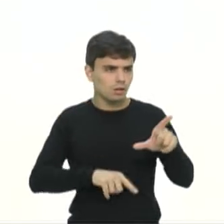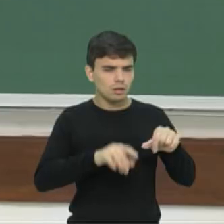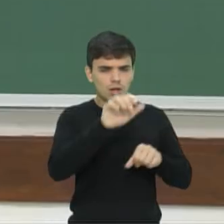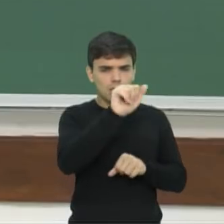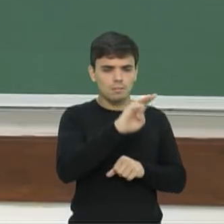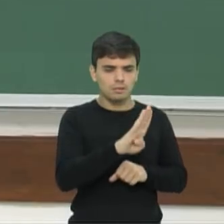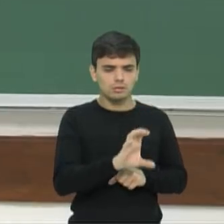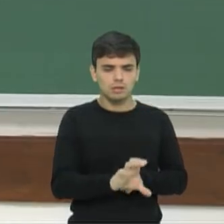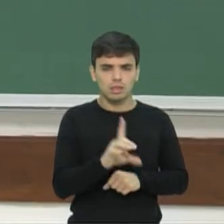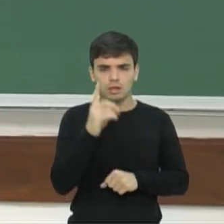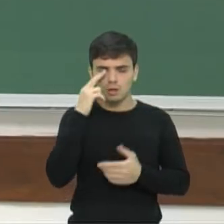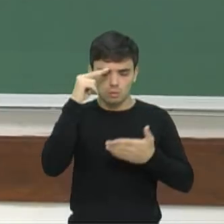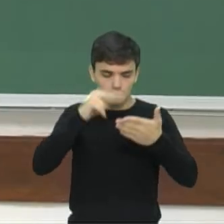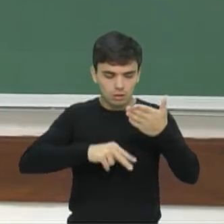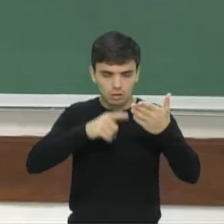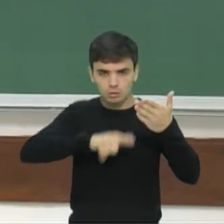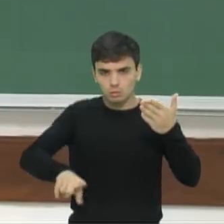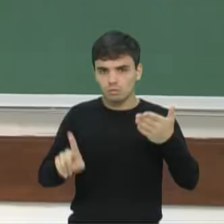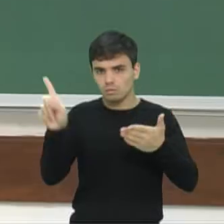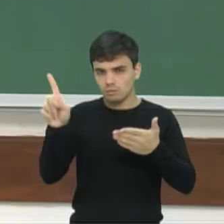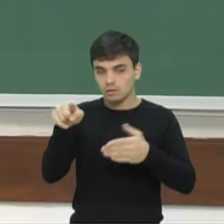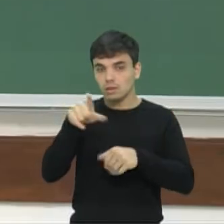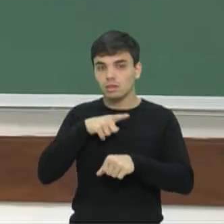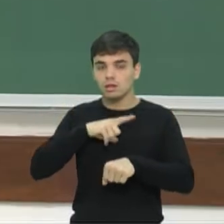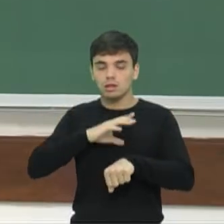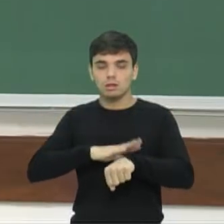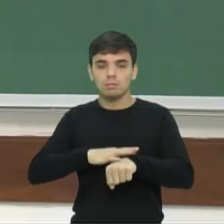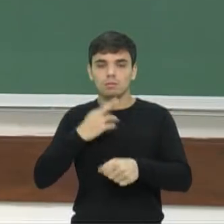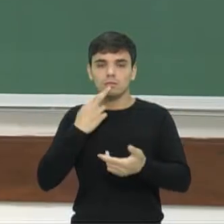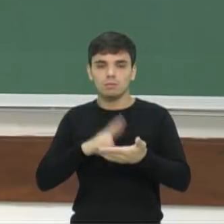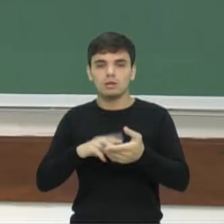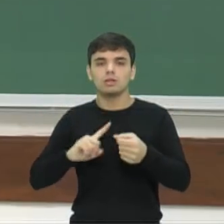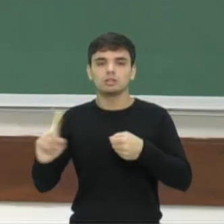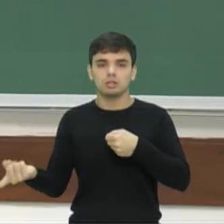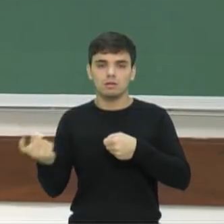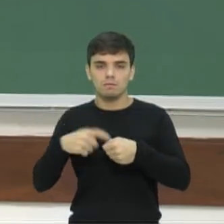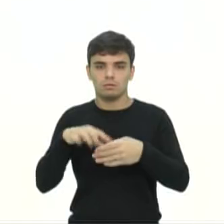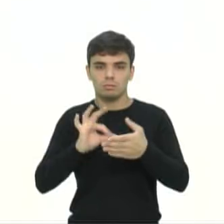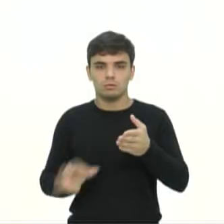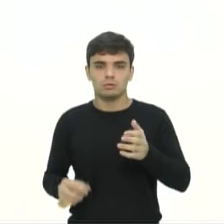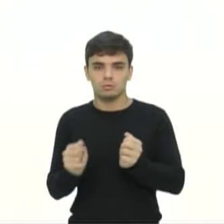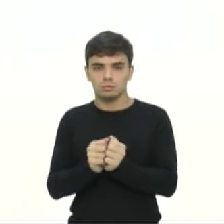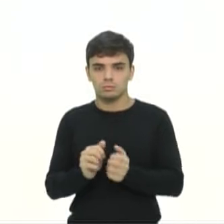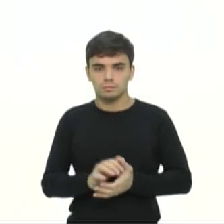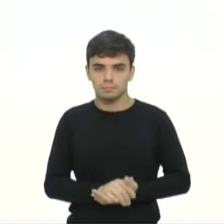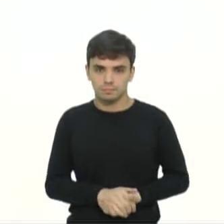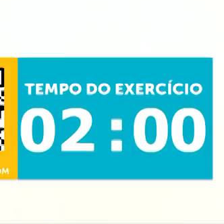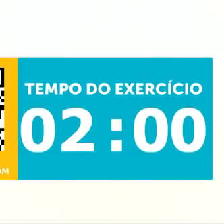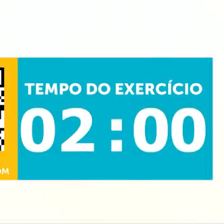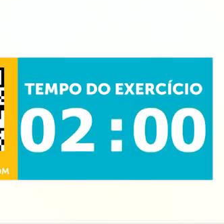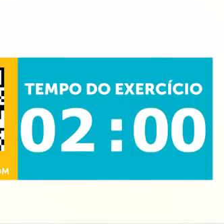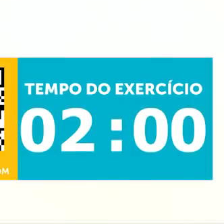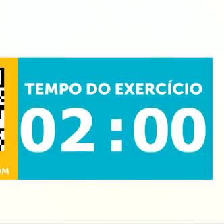qual que é a maior graduação dentro do judô? Vou ter um tempinho para realizar esse quiz e já voltamos com a correção.